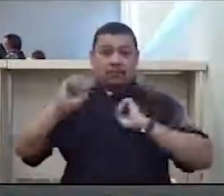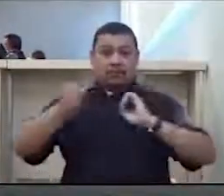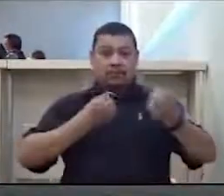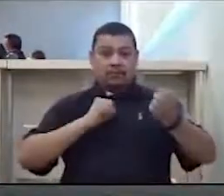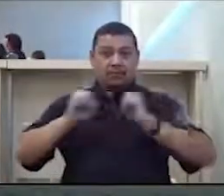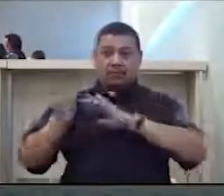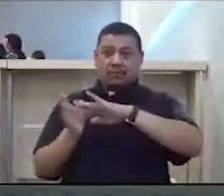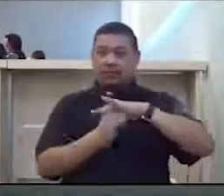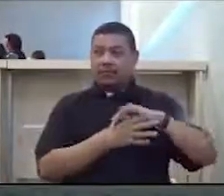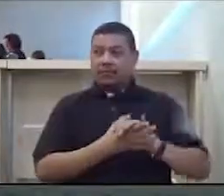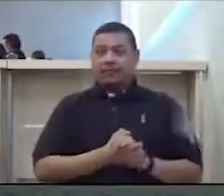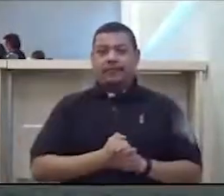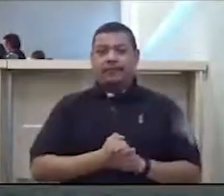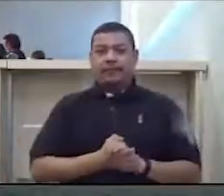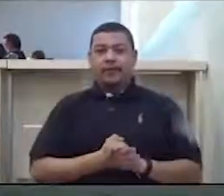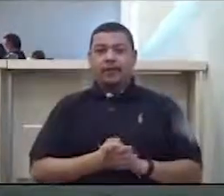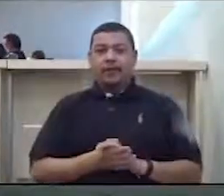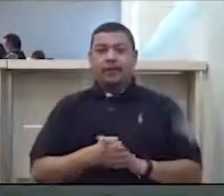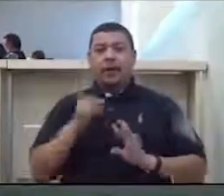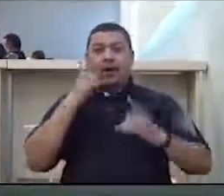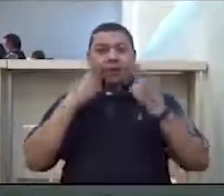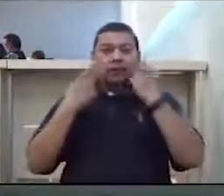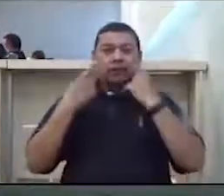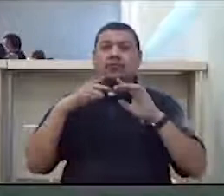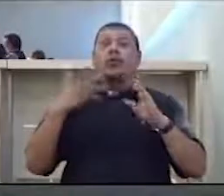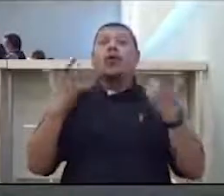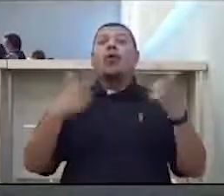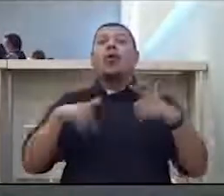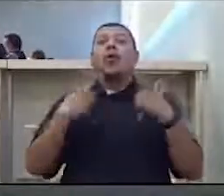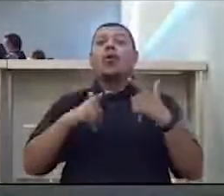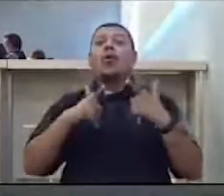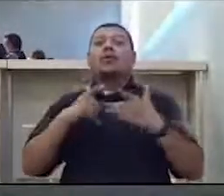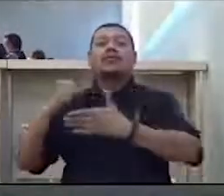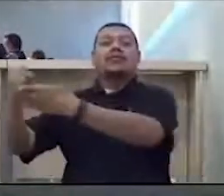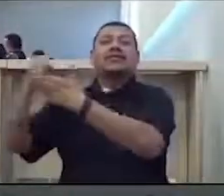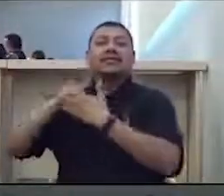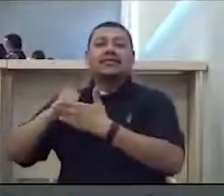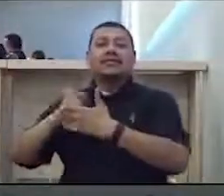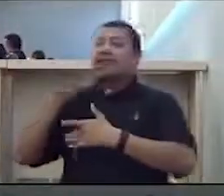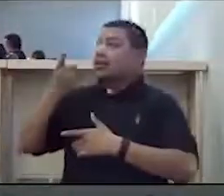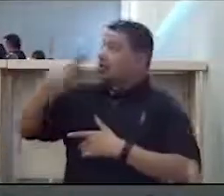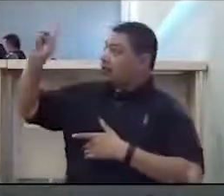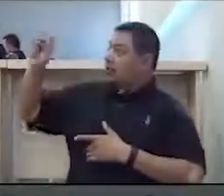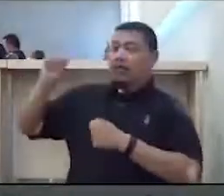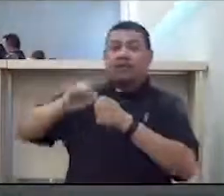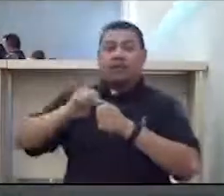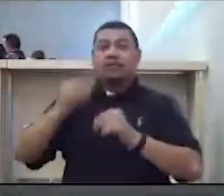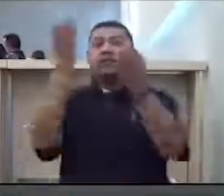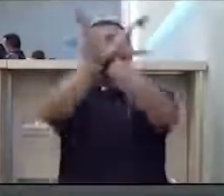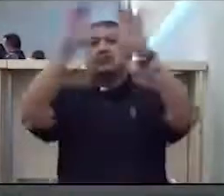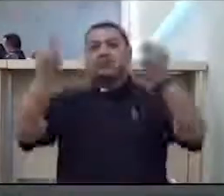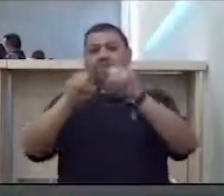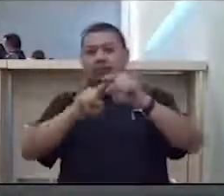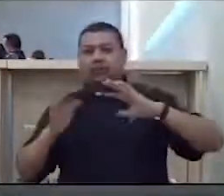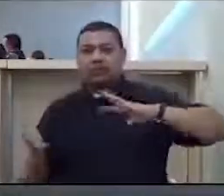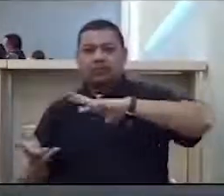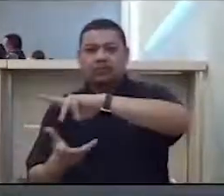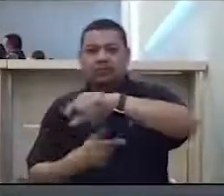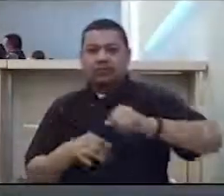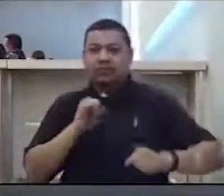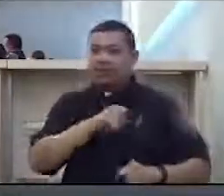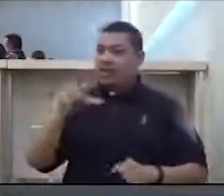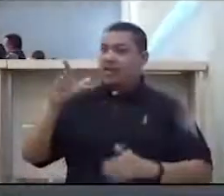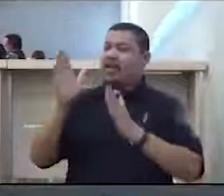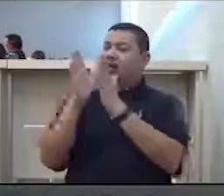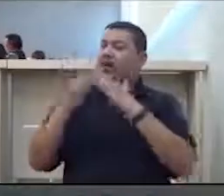monte, de onde vem meu socorro? O socorro vem do Senhor que fez o céu e a terra. Se aquele povo não estiver clamando pelo Senhor